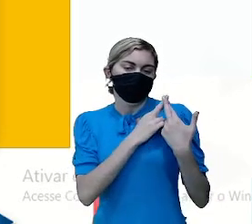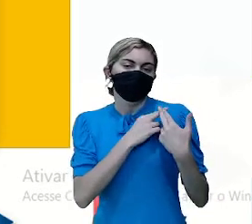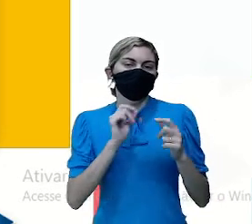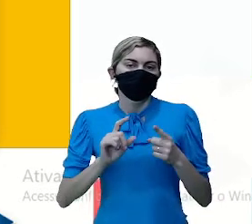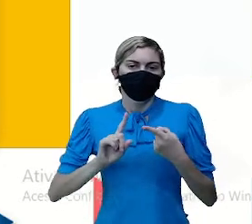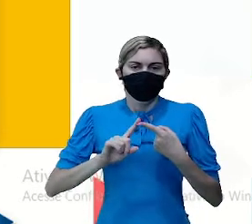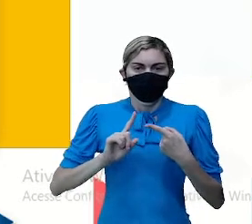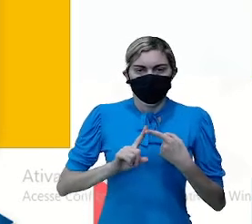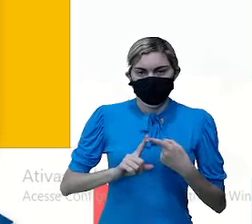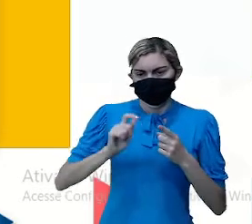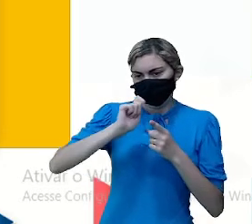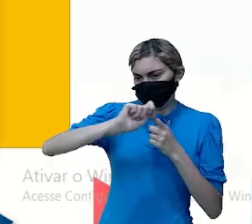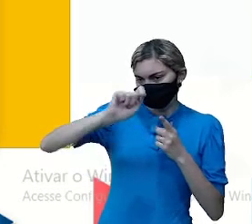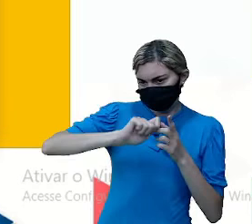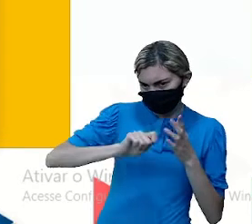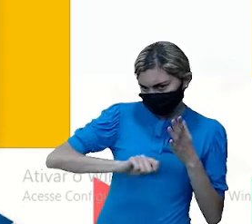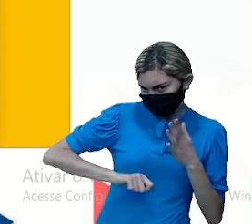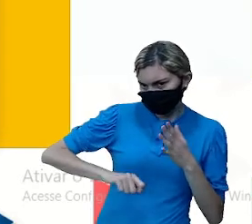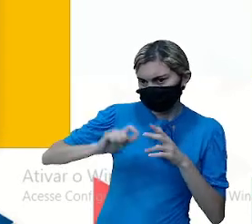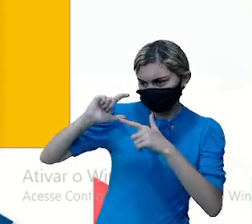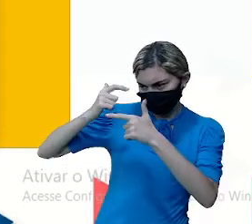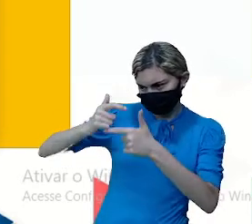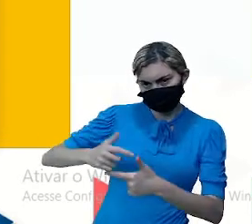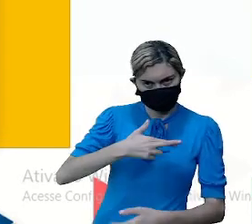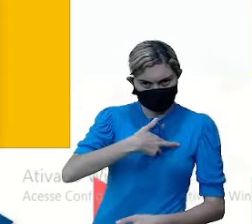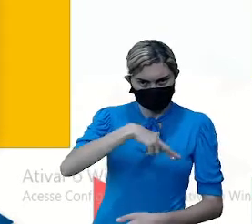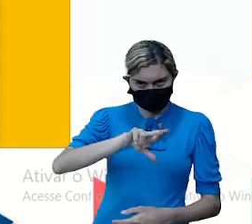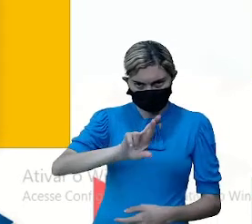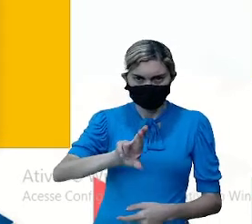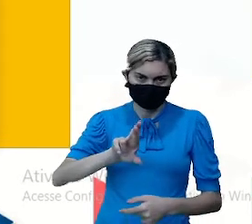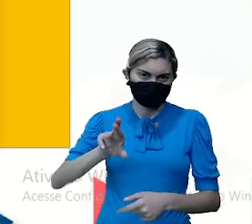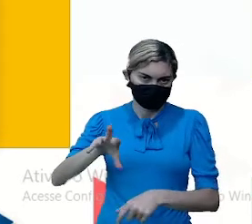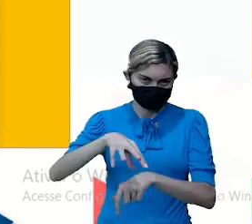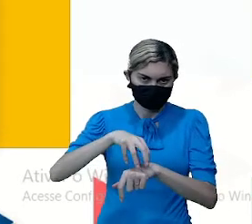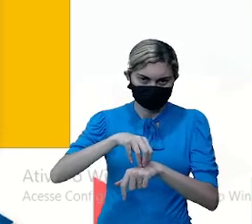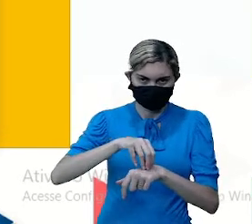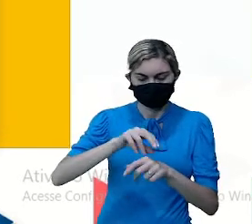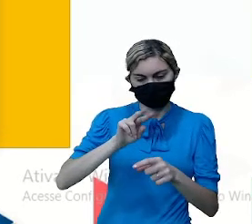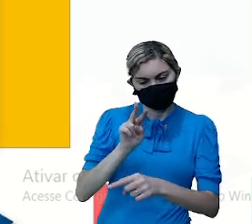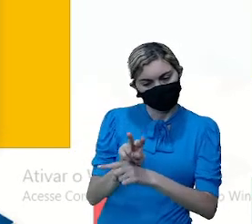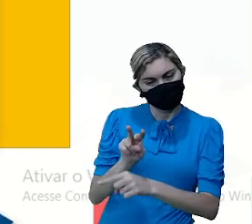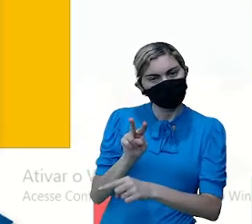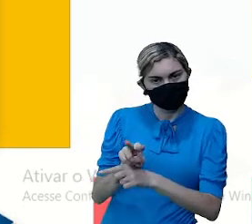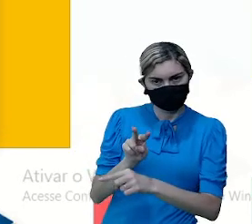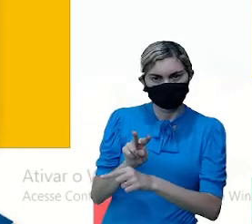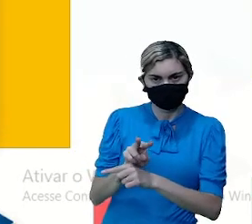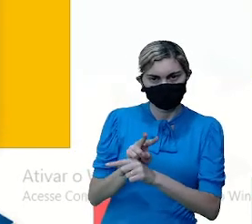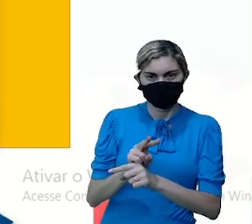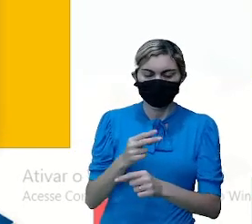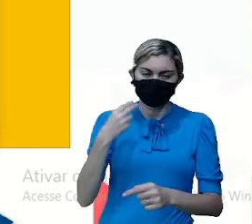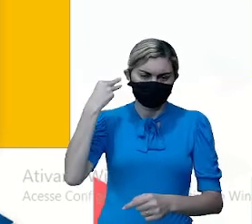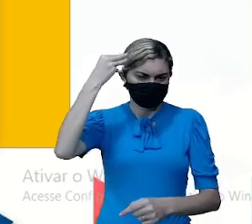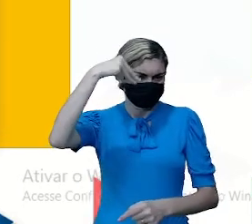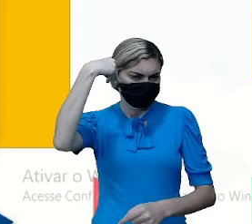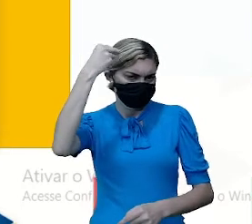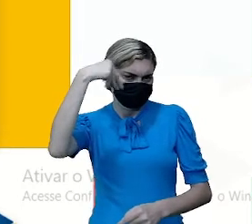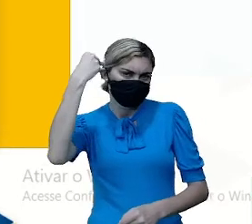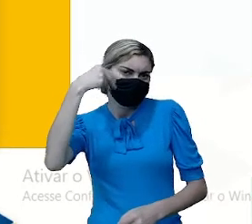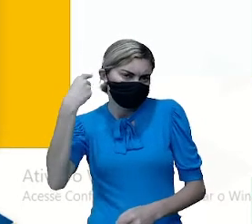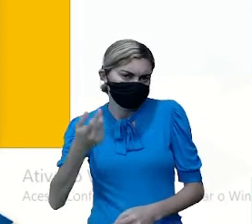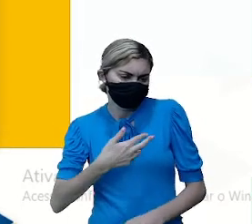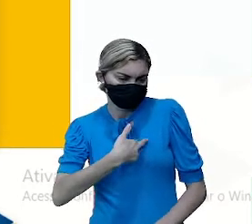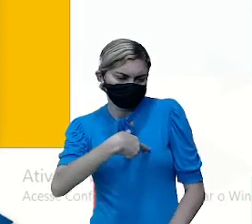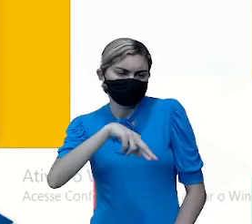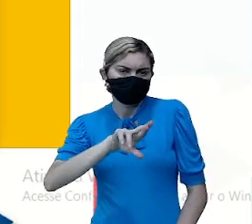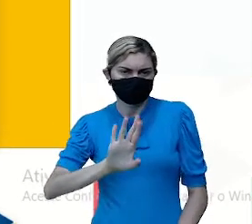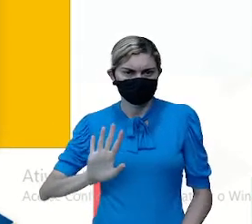primeiro, registrar a tradição religiosa como forma de preservar a experiência